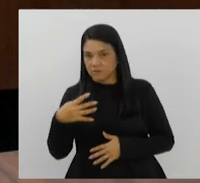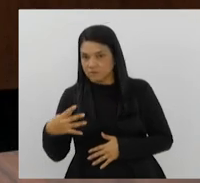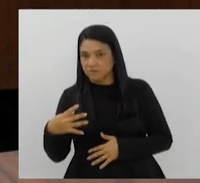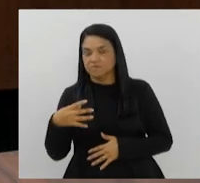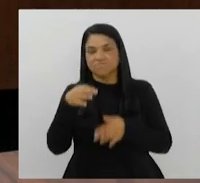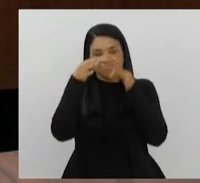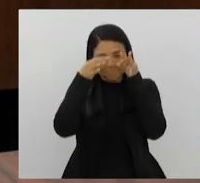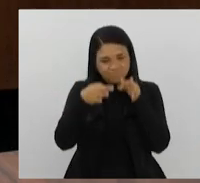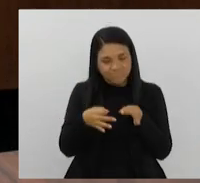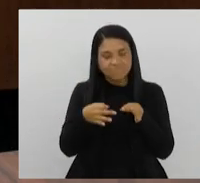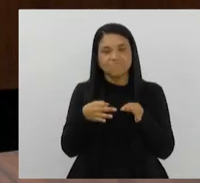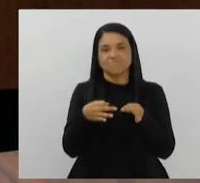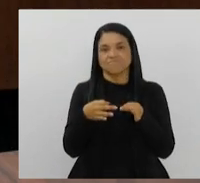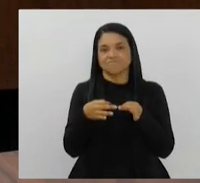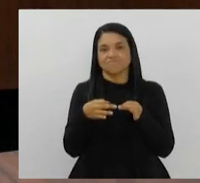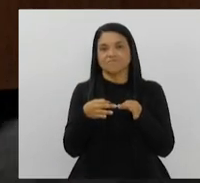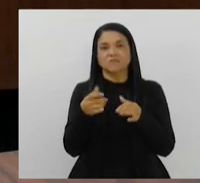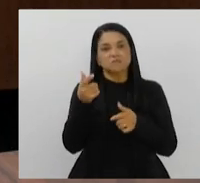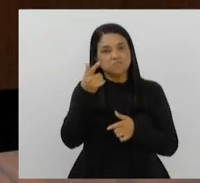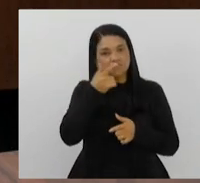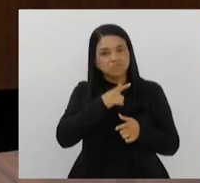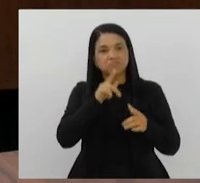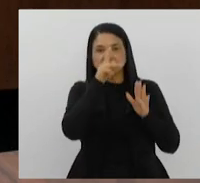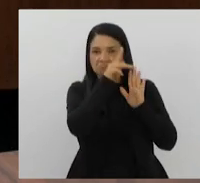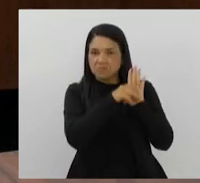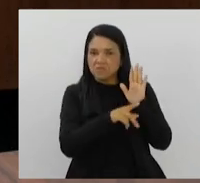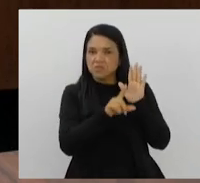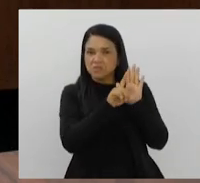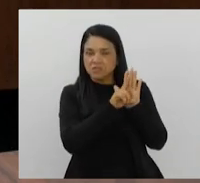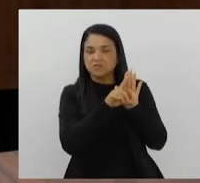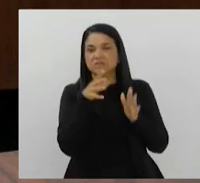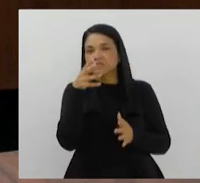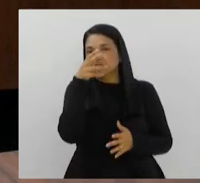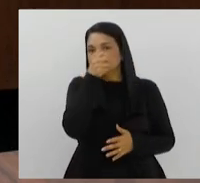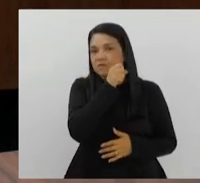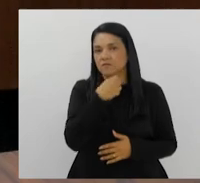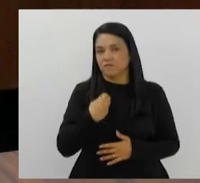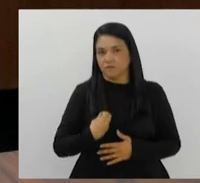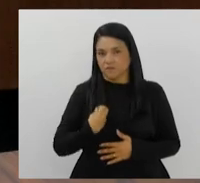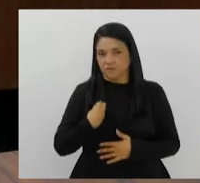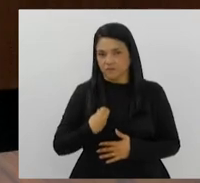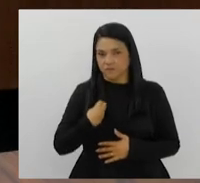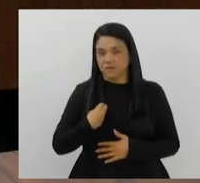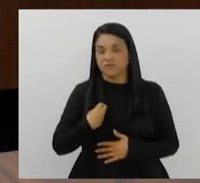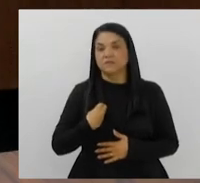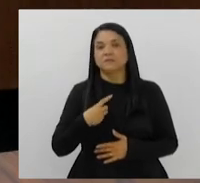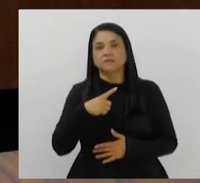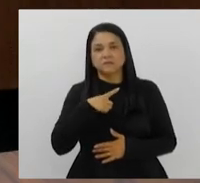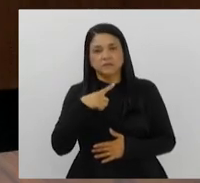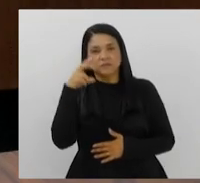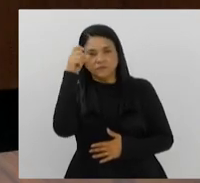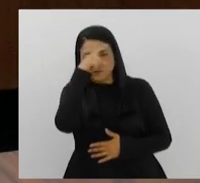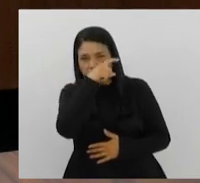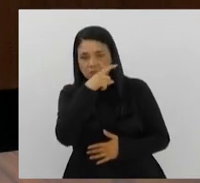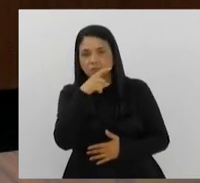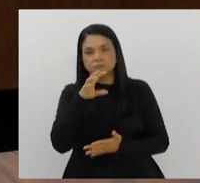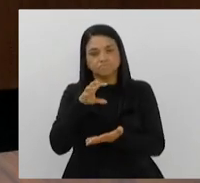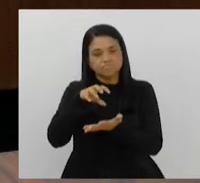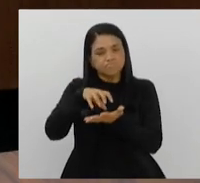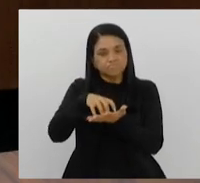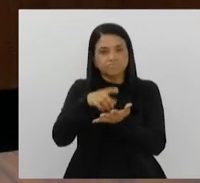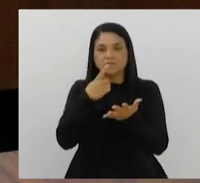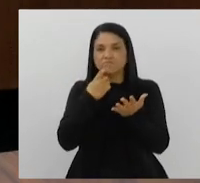absoluta que com isso, com esse projeto, nós vamos salvar vidas. A dificuldade que os bancos de sangue